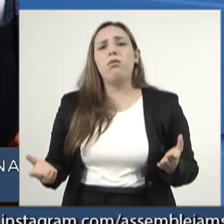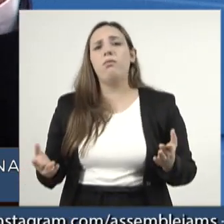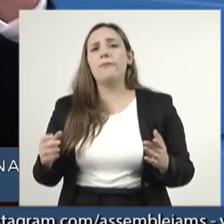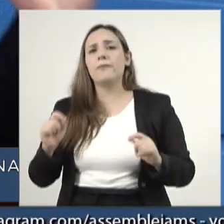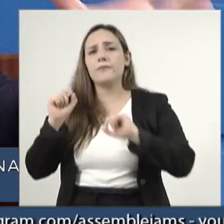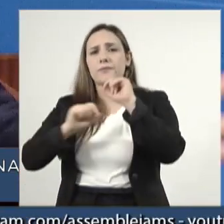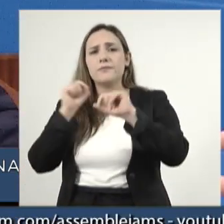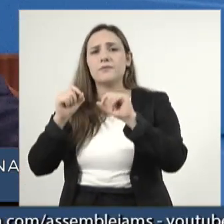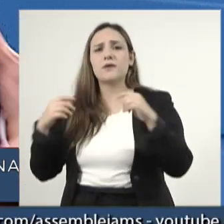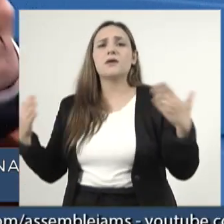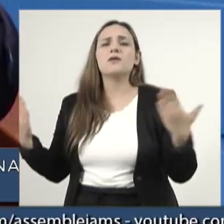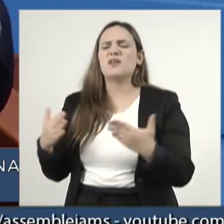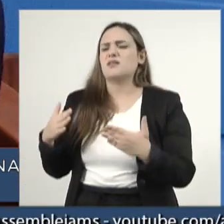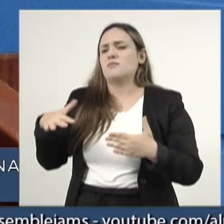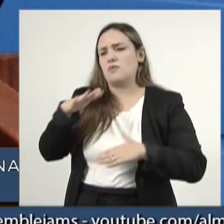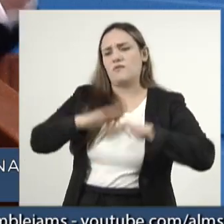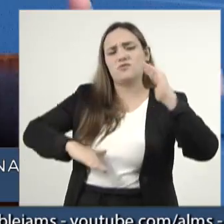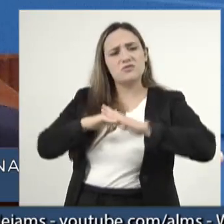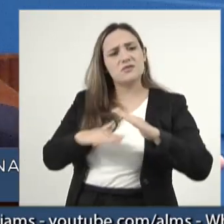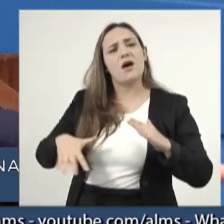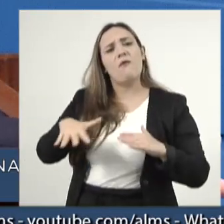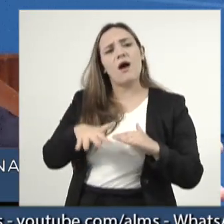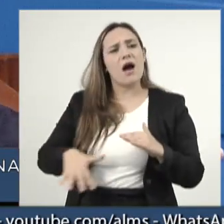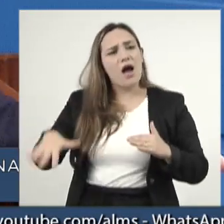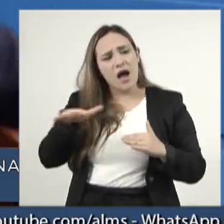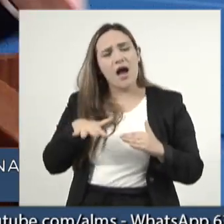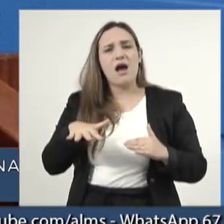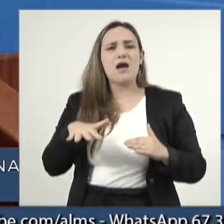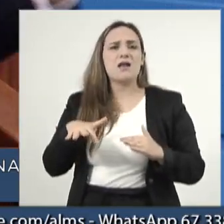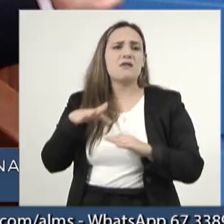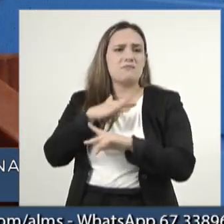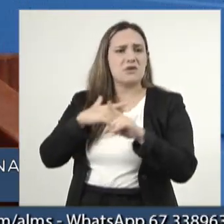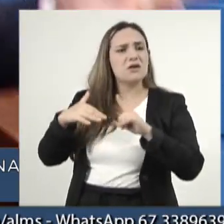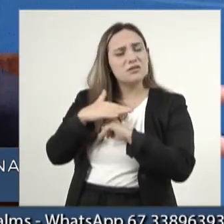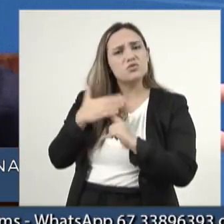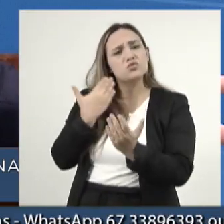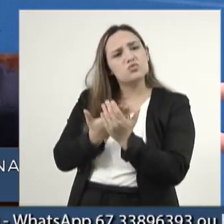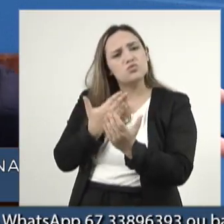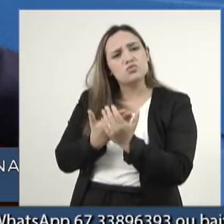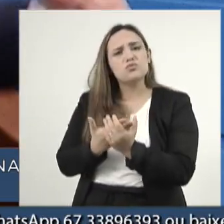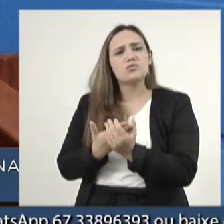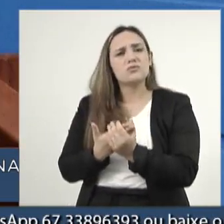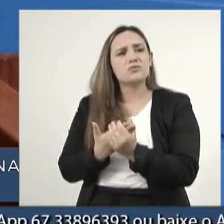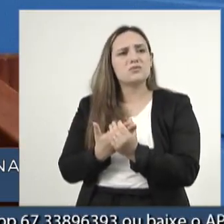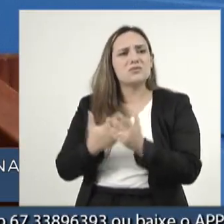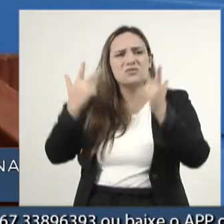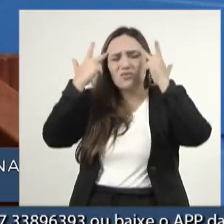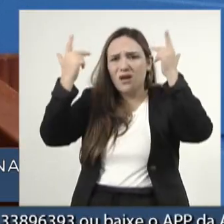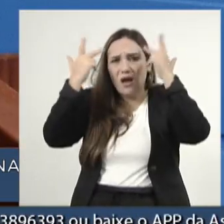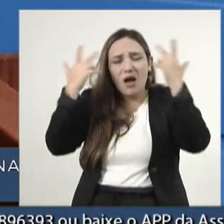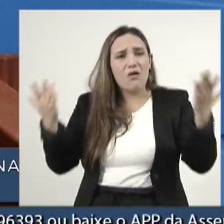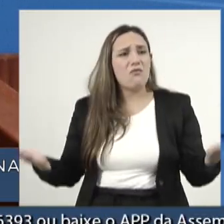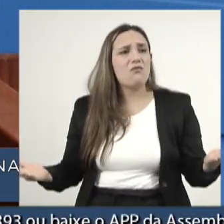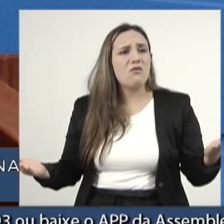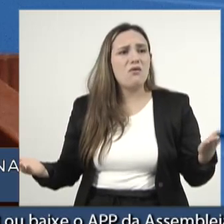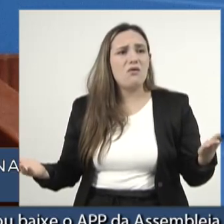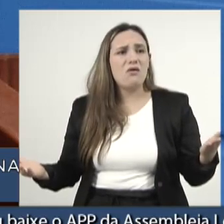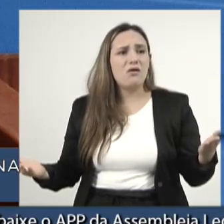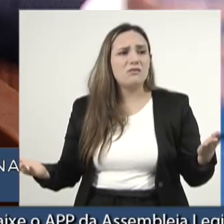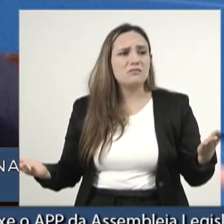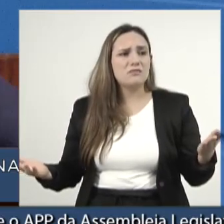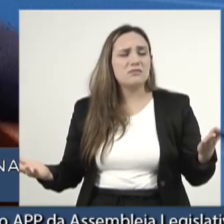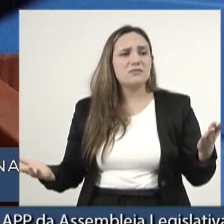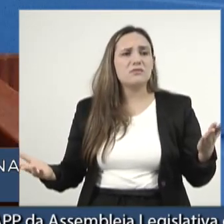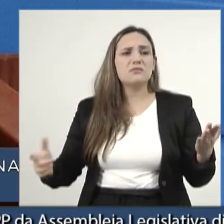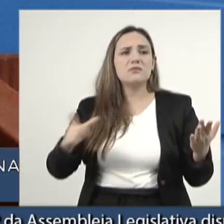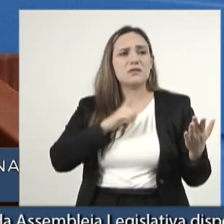os ambientalistas, aqueles que estudam os fenômenos naturais, eles estão apontando, tem o